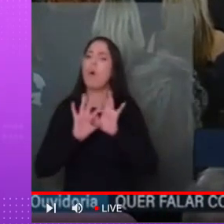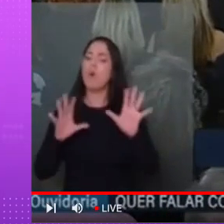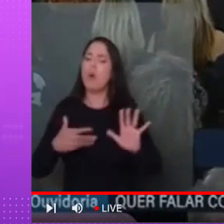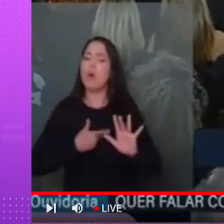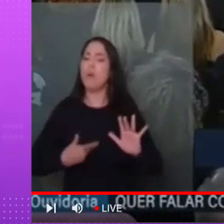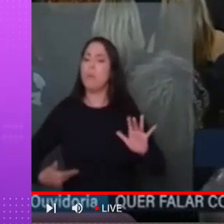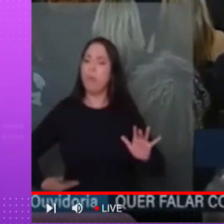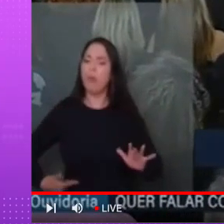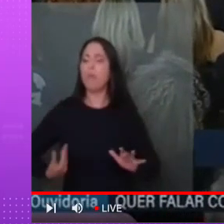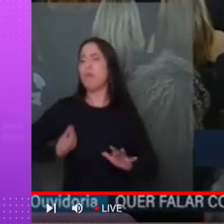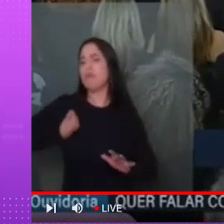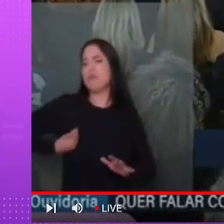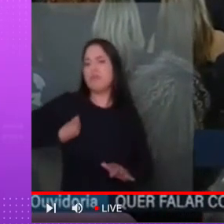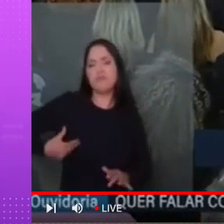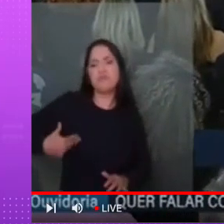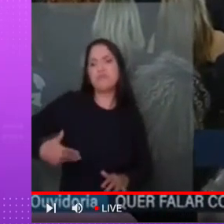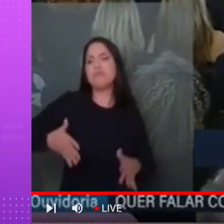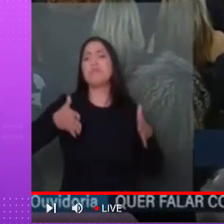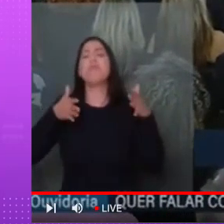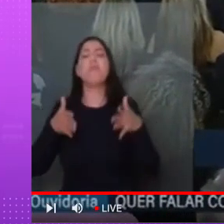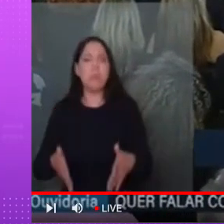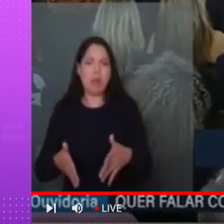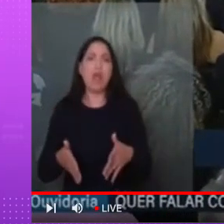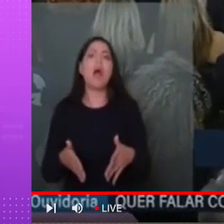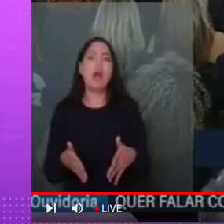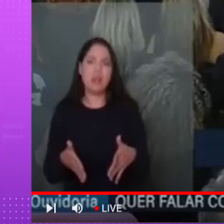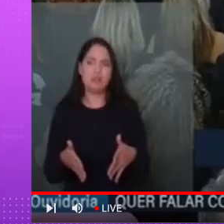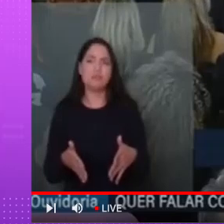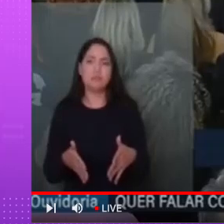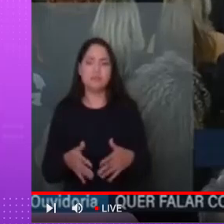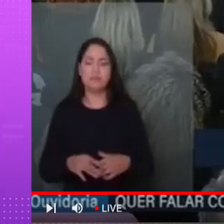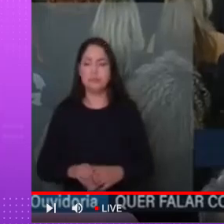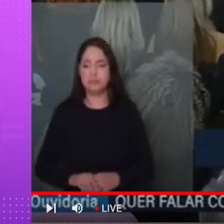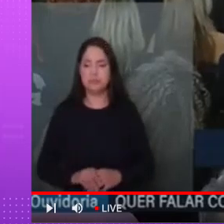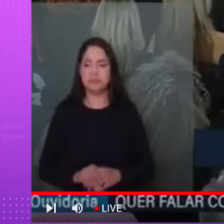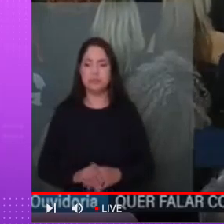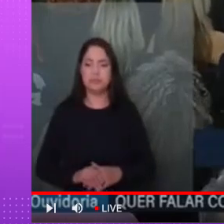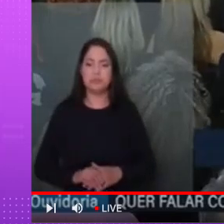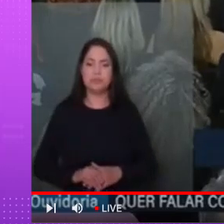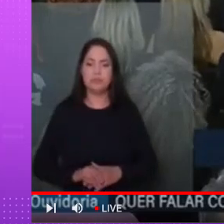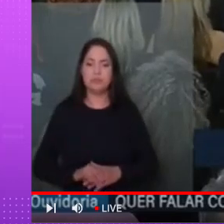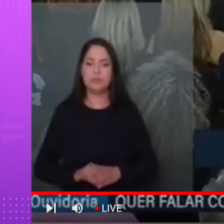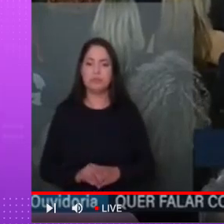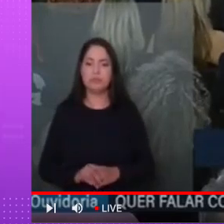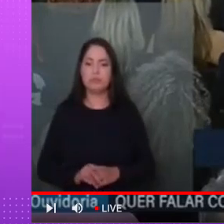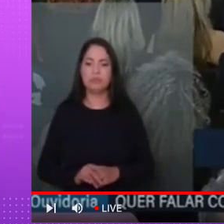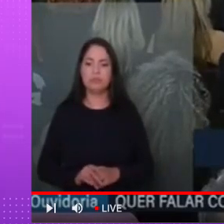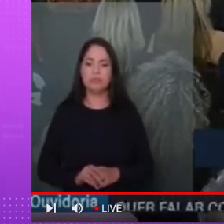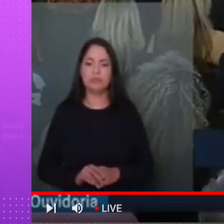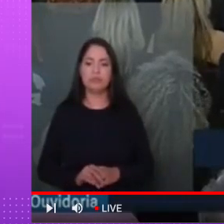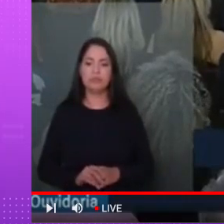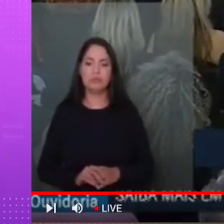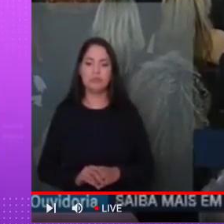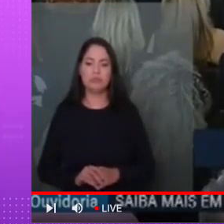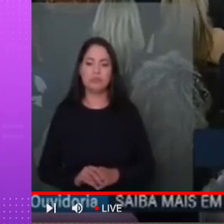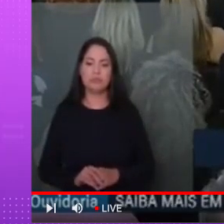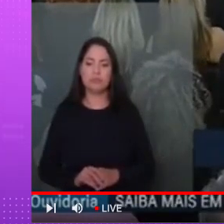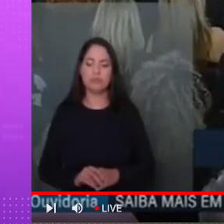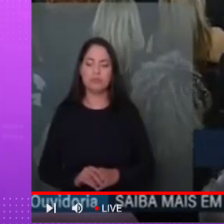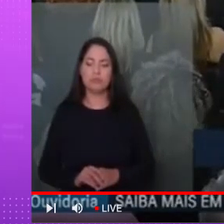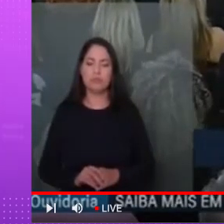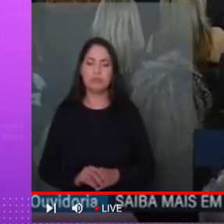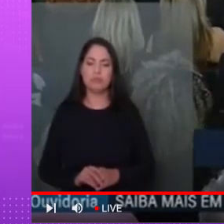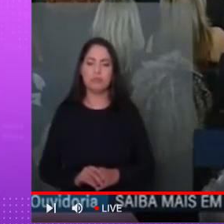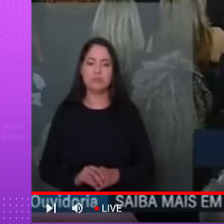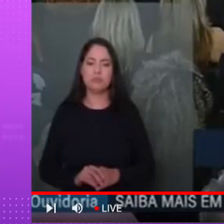Exército após invadir a sede do Congresso Nacional. Com ele, a polícia encontrou um canivete. Matheus está preso no complexo penitenciário